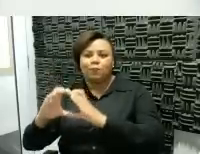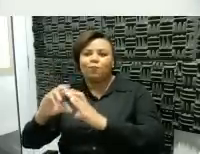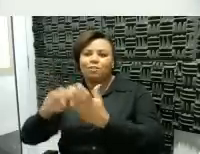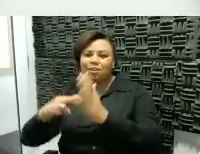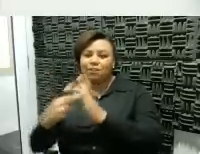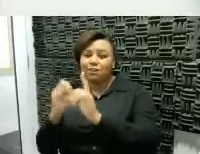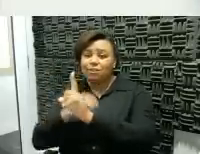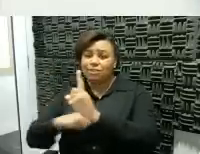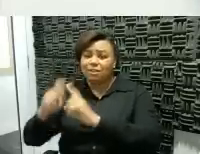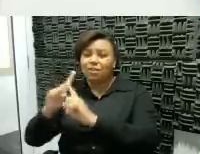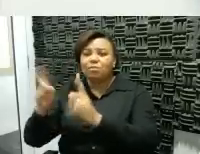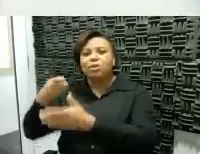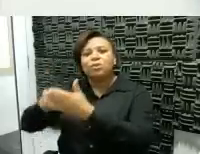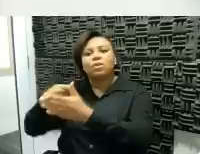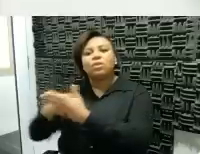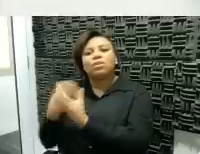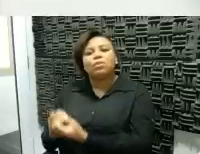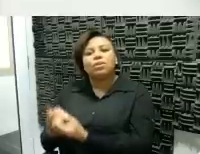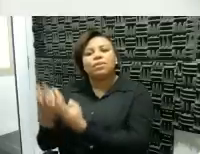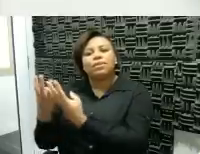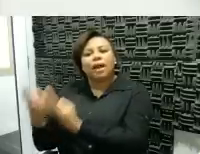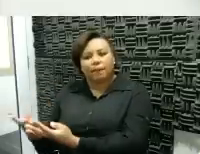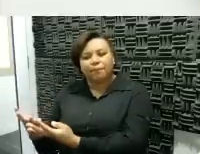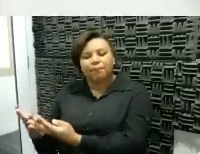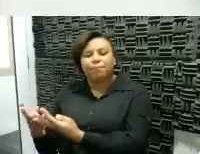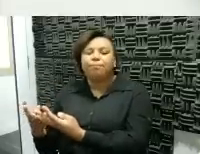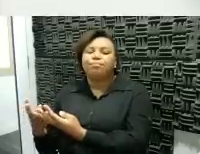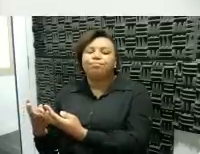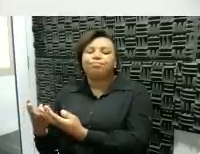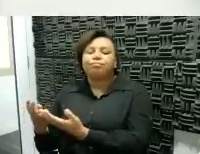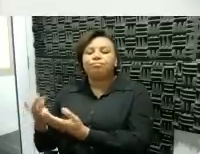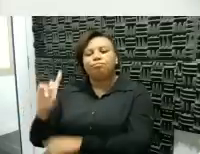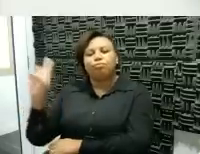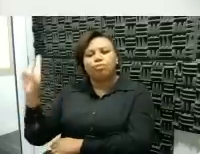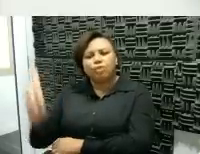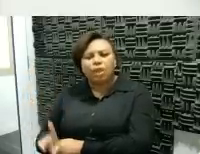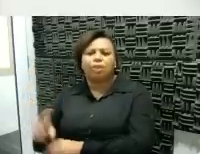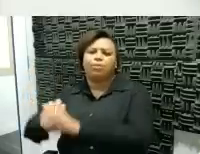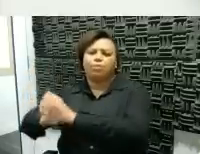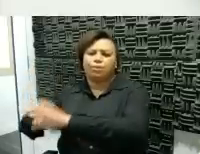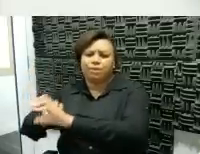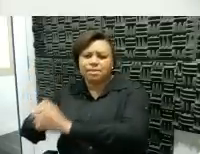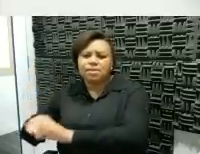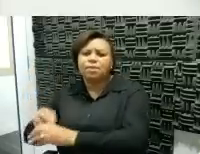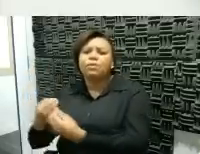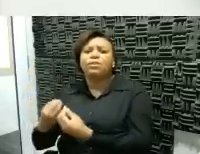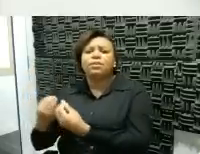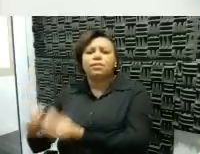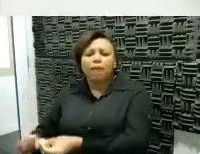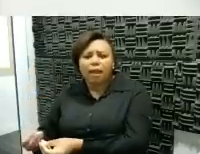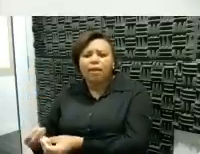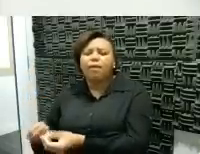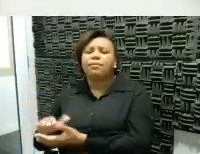Eh os eh direito à educação direito a ah saúde